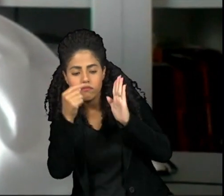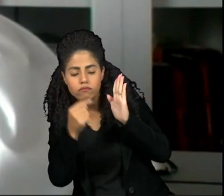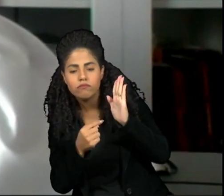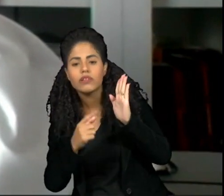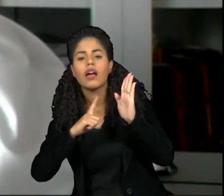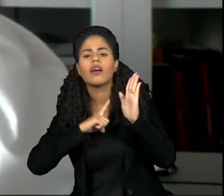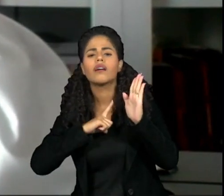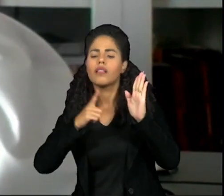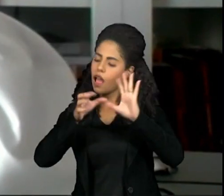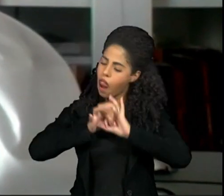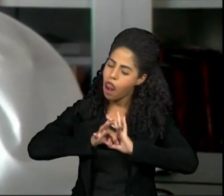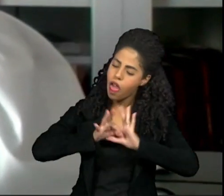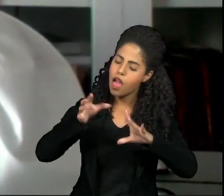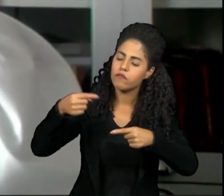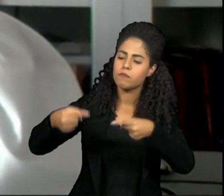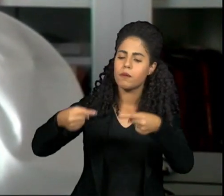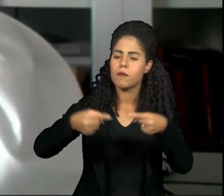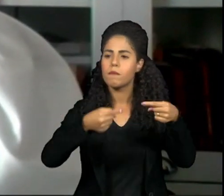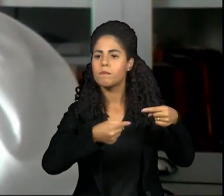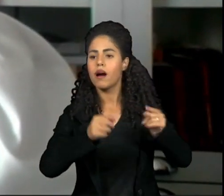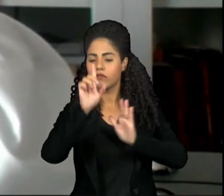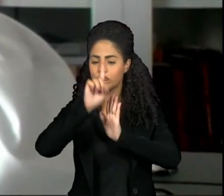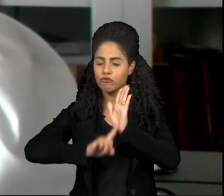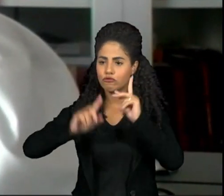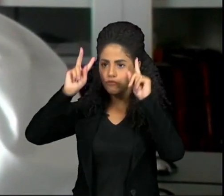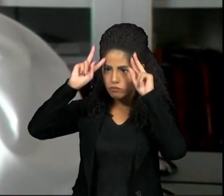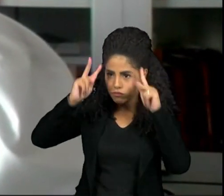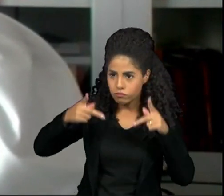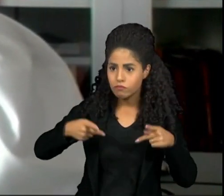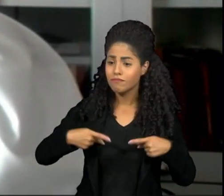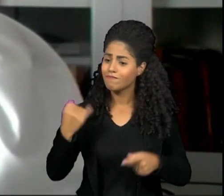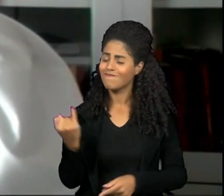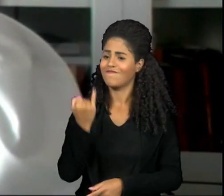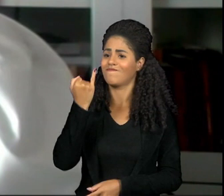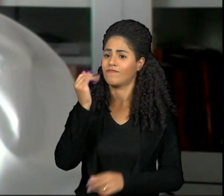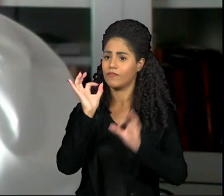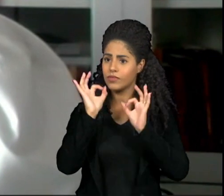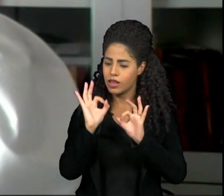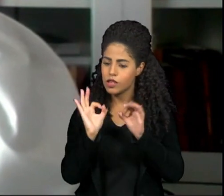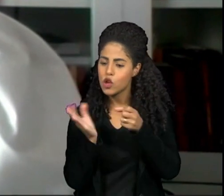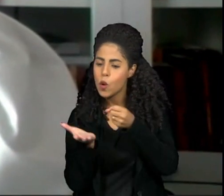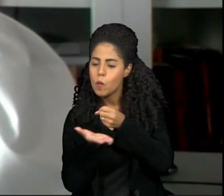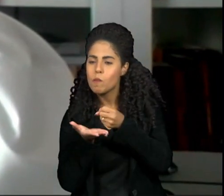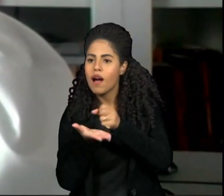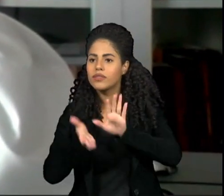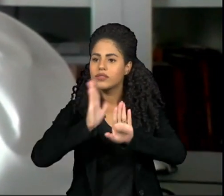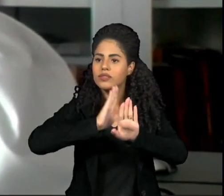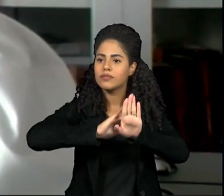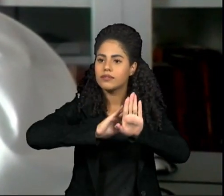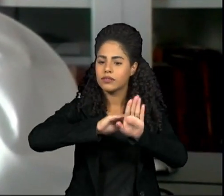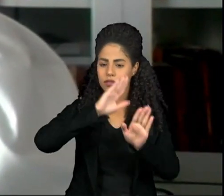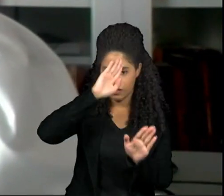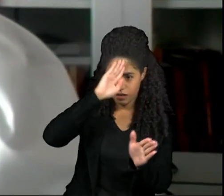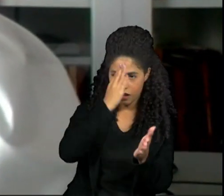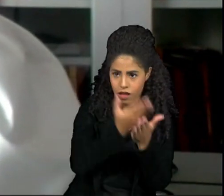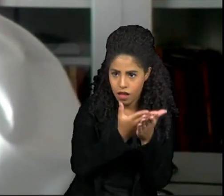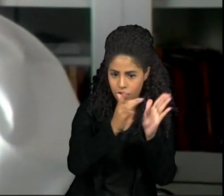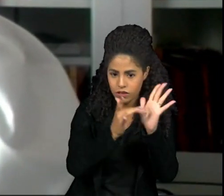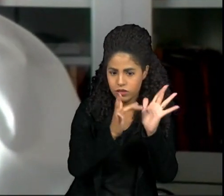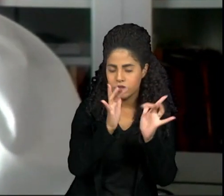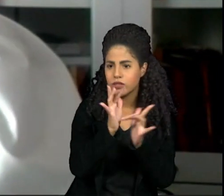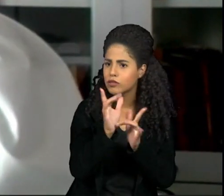liberalismo político e esses direitos humanos fundamentais de base cristã, o que é possível fazer